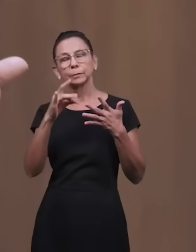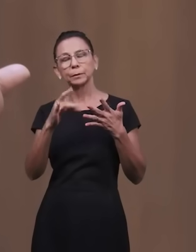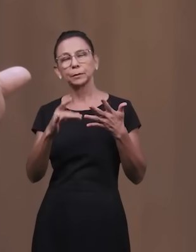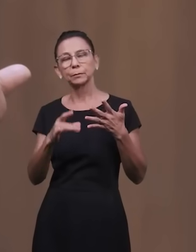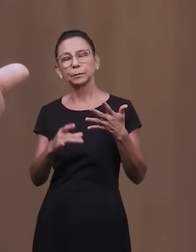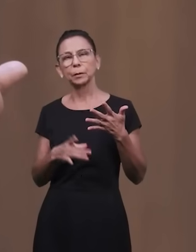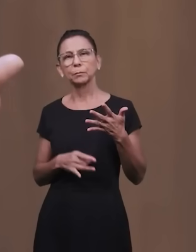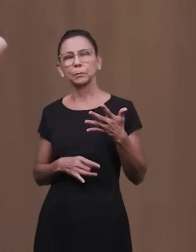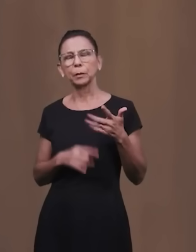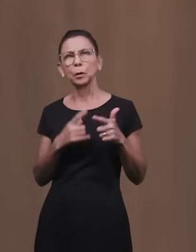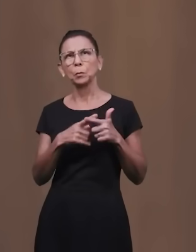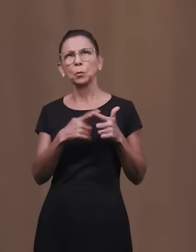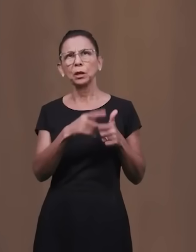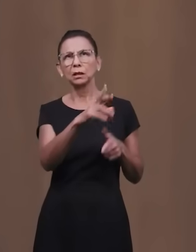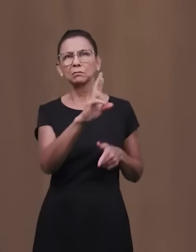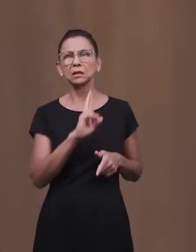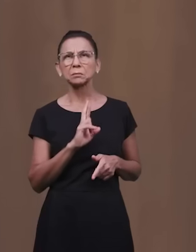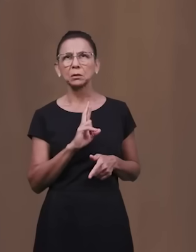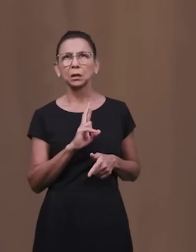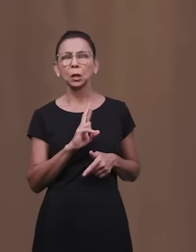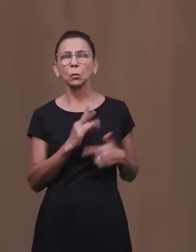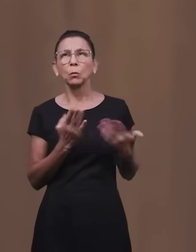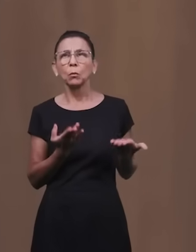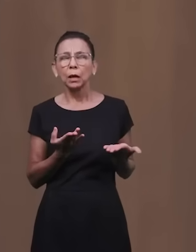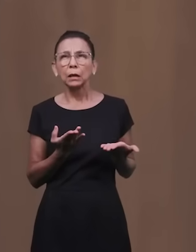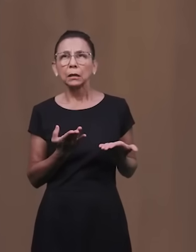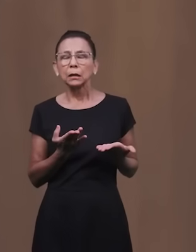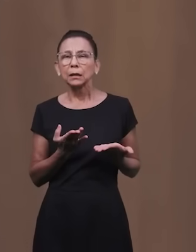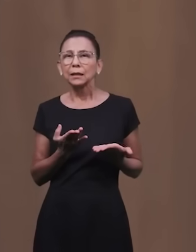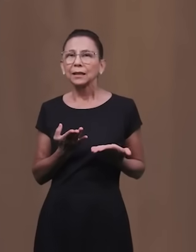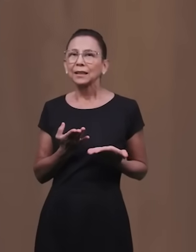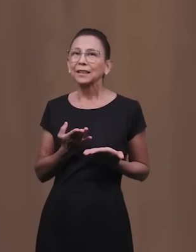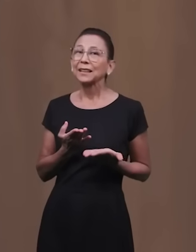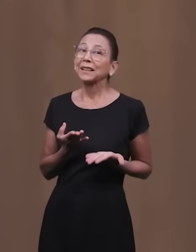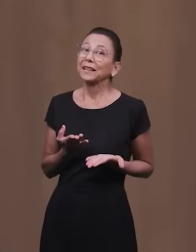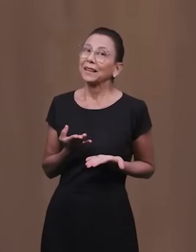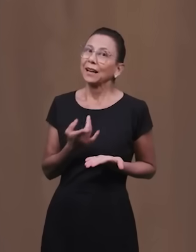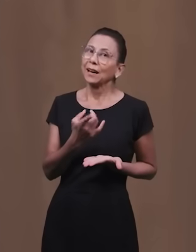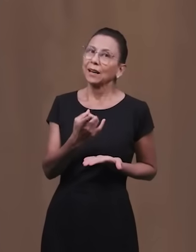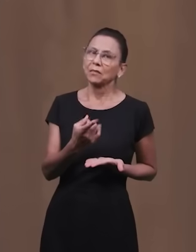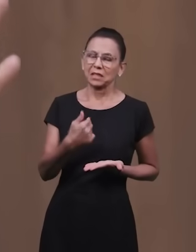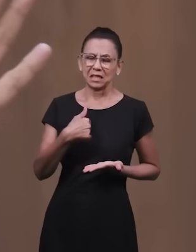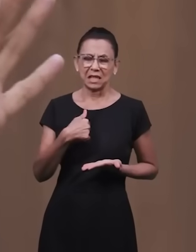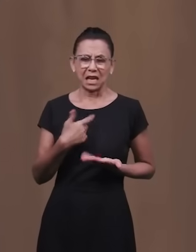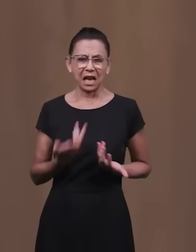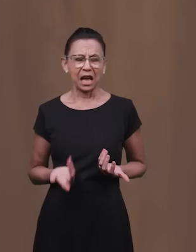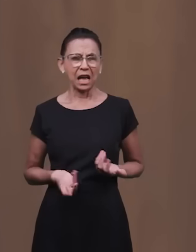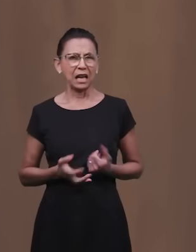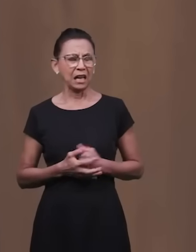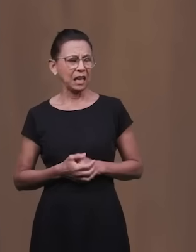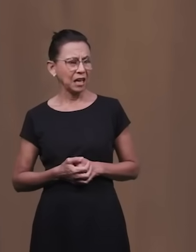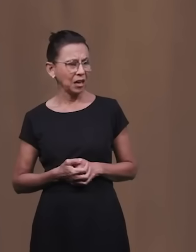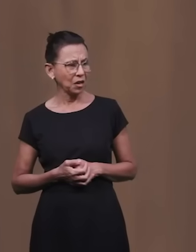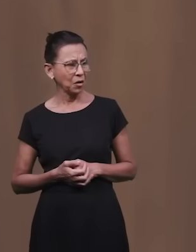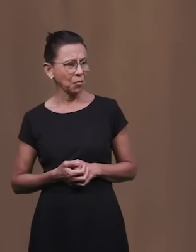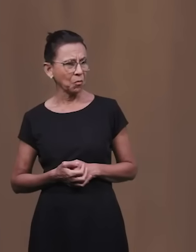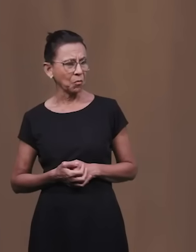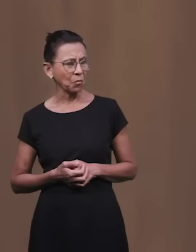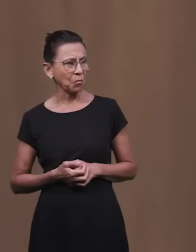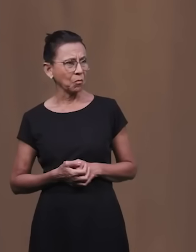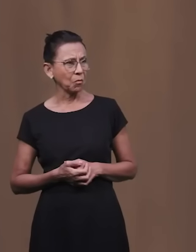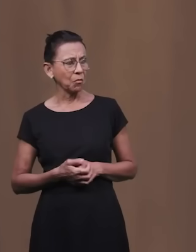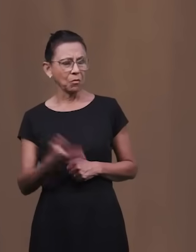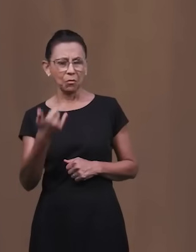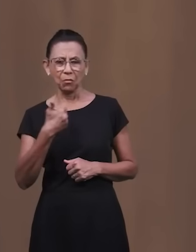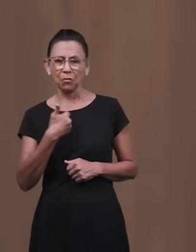aquela situação e geralmente essas hipóteses colocam o sujeito como prejudicado. Então, será